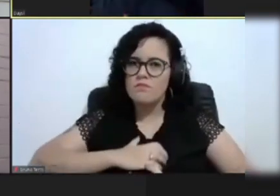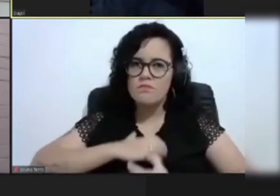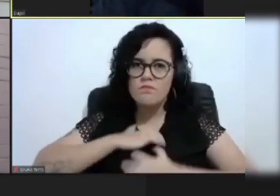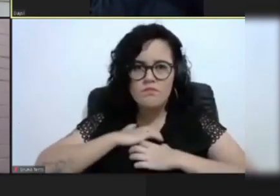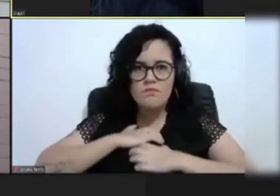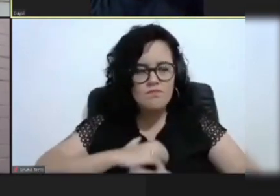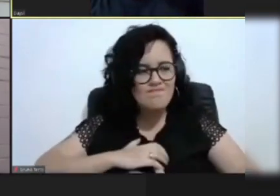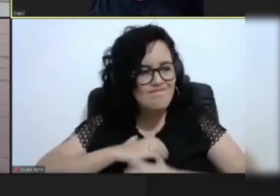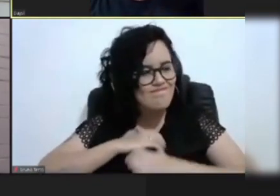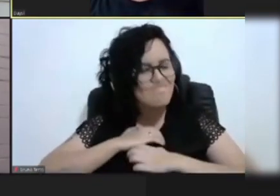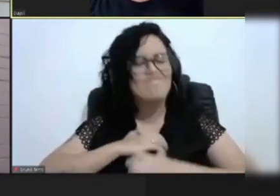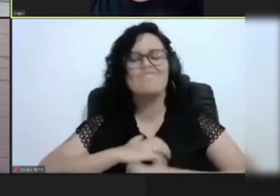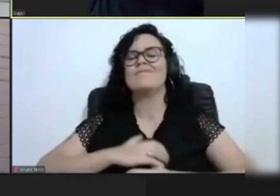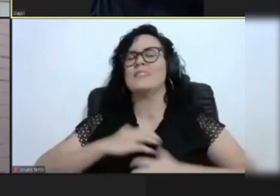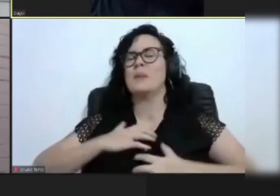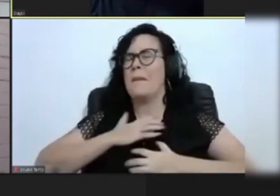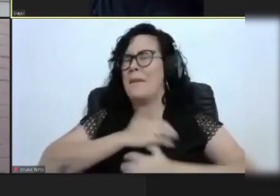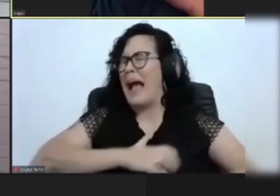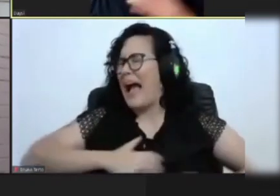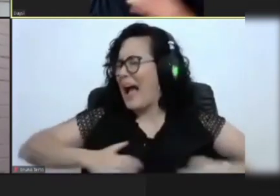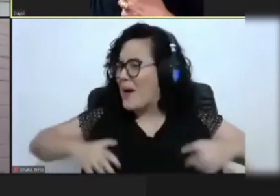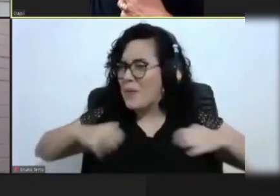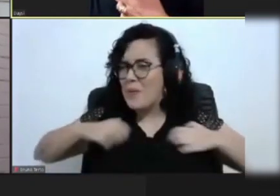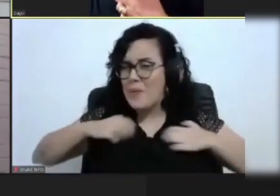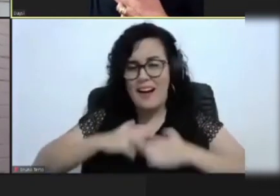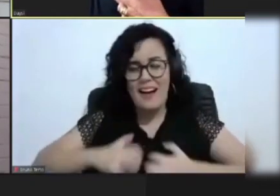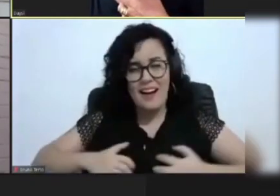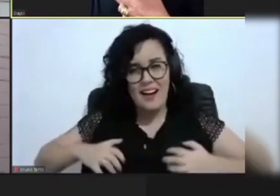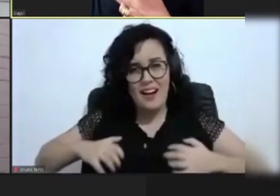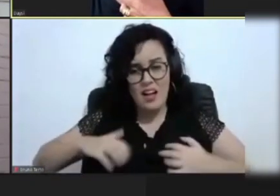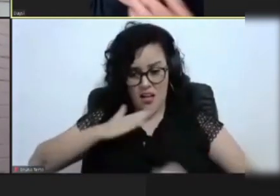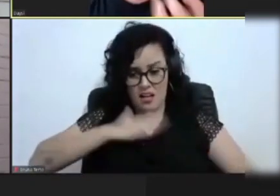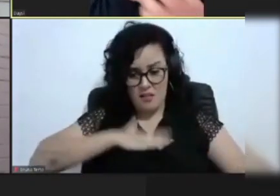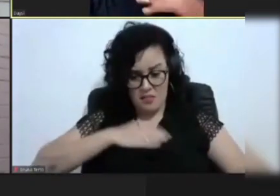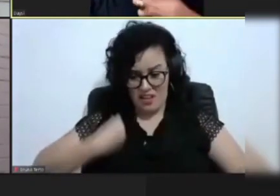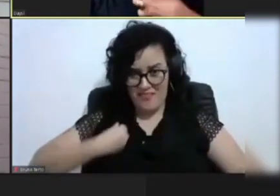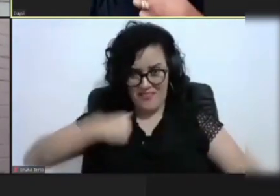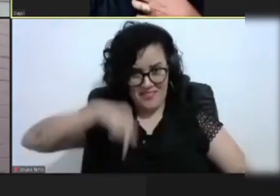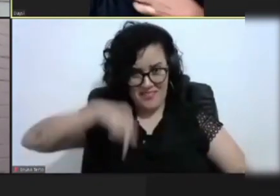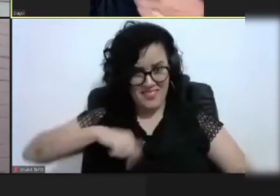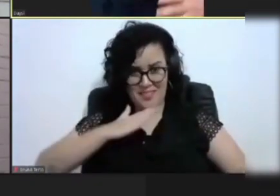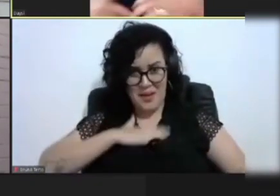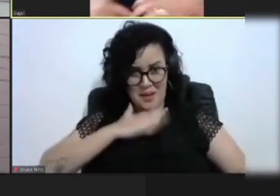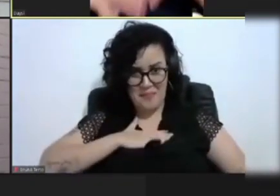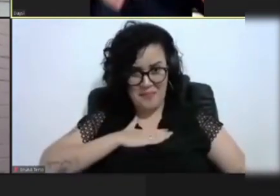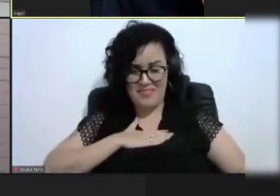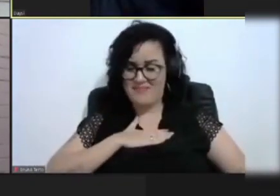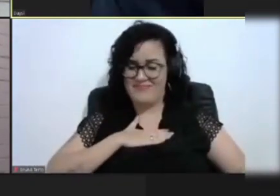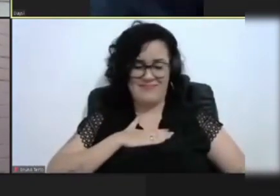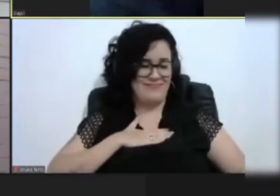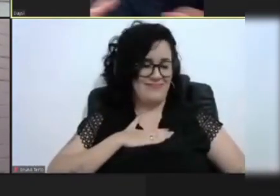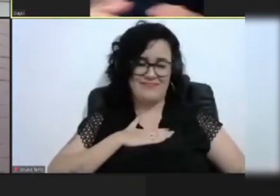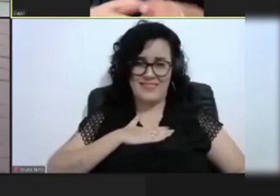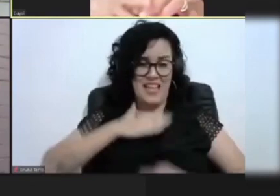muita aflição, não na minha realidade doméstica, para mim, é o meu